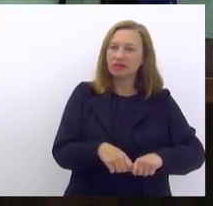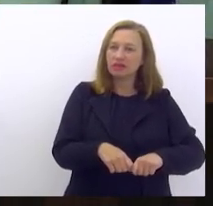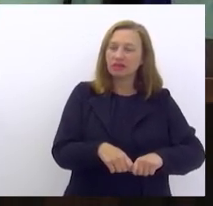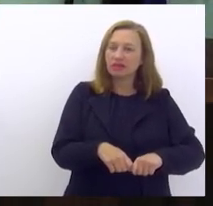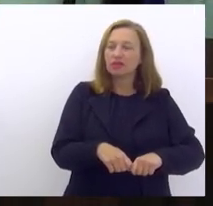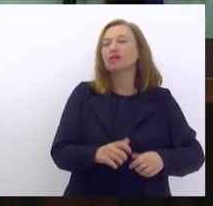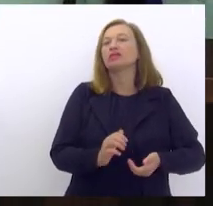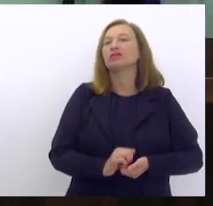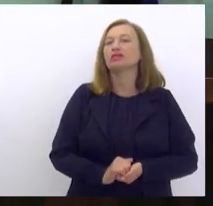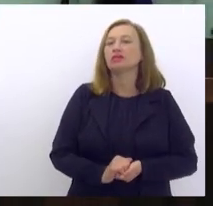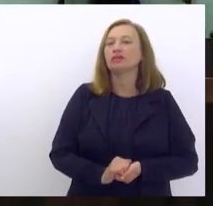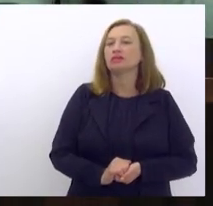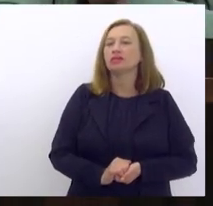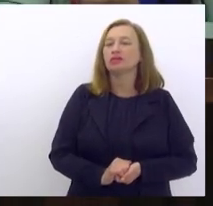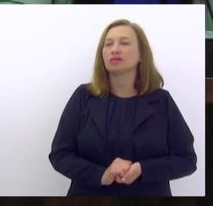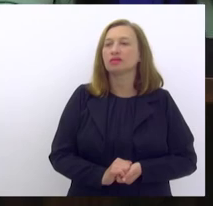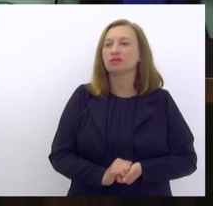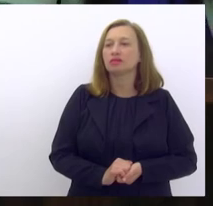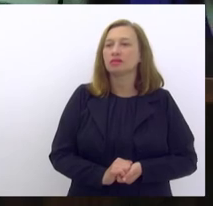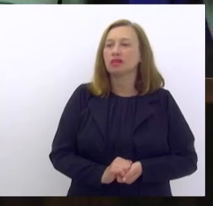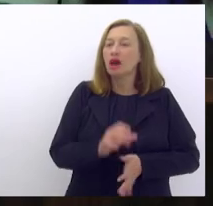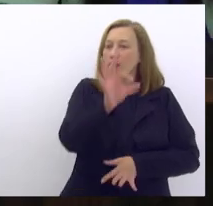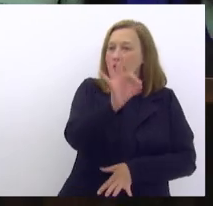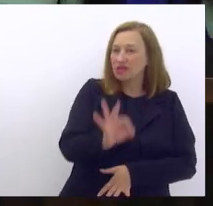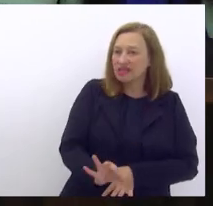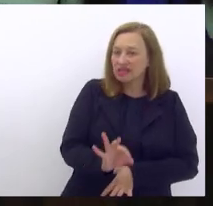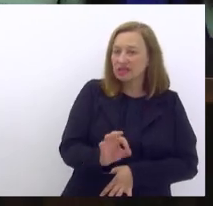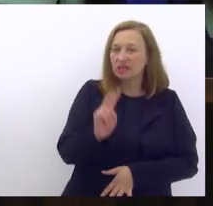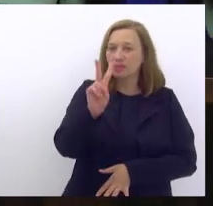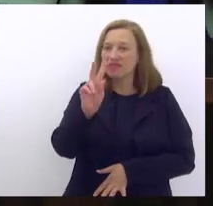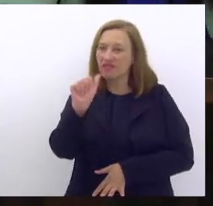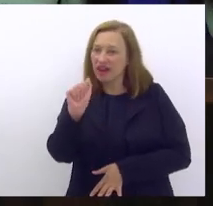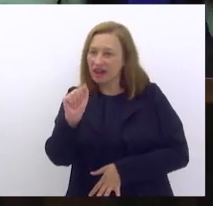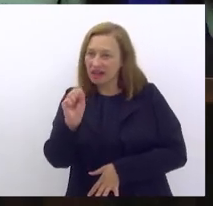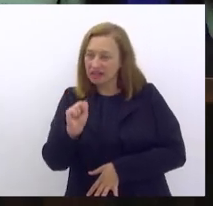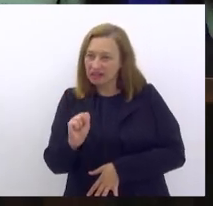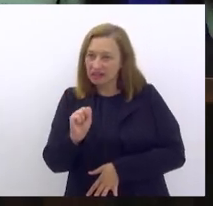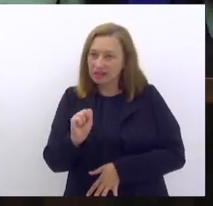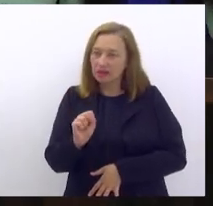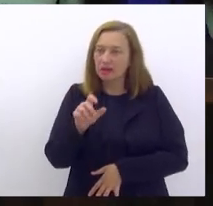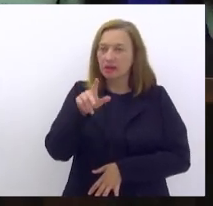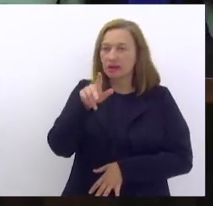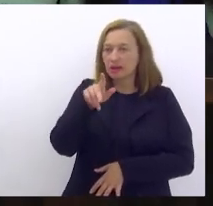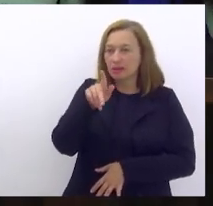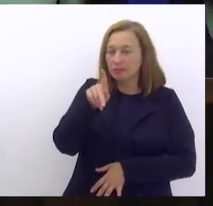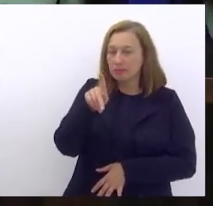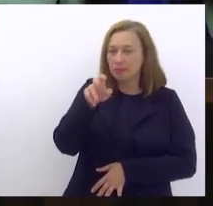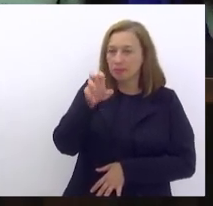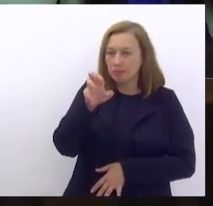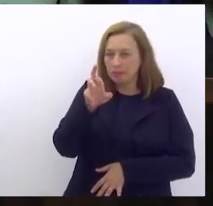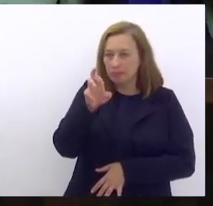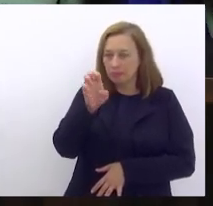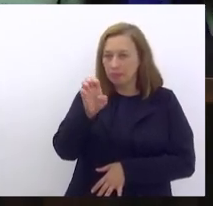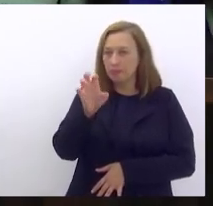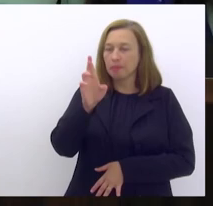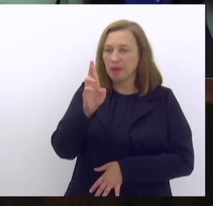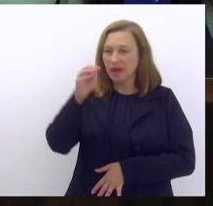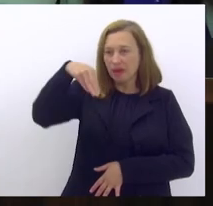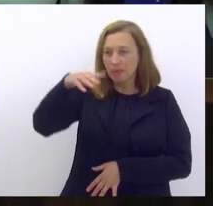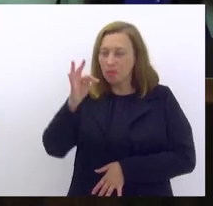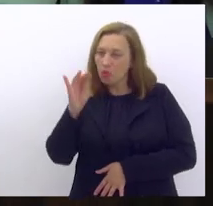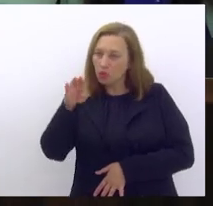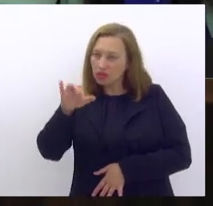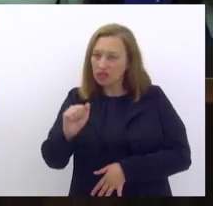viabilizar o percentual de vagas para permutas e/ou revezamento